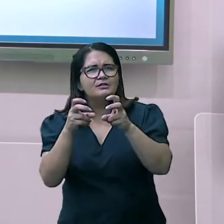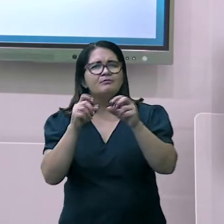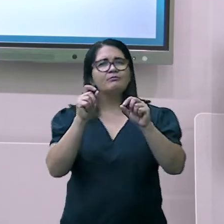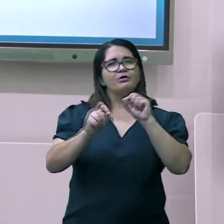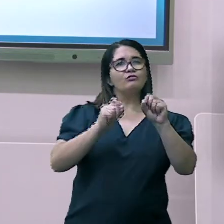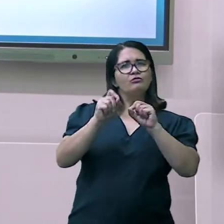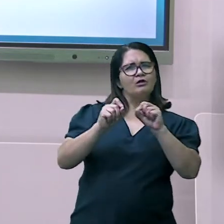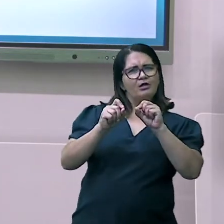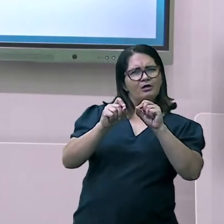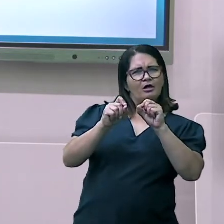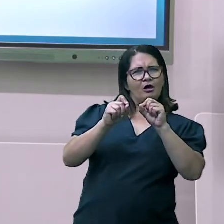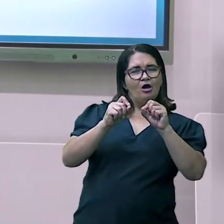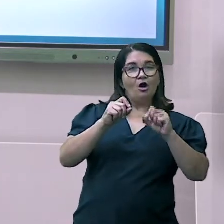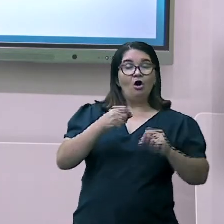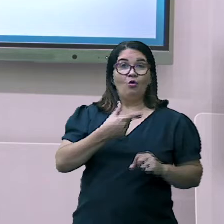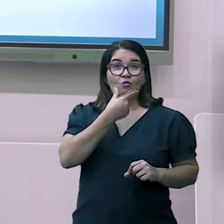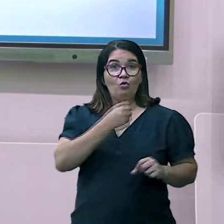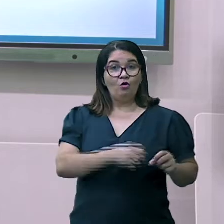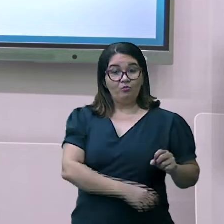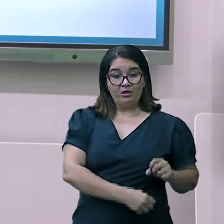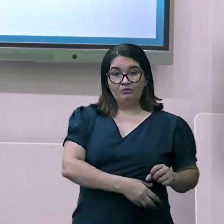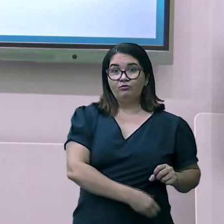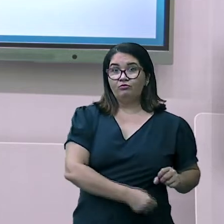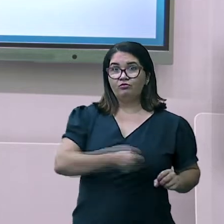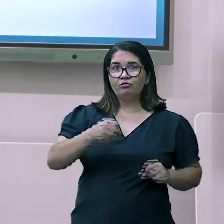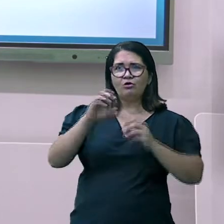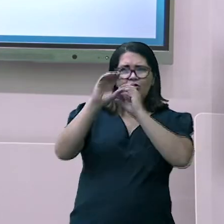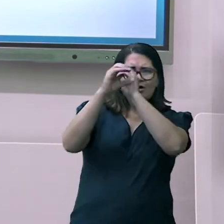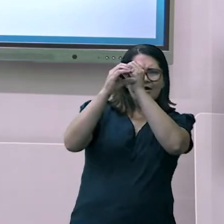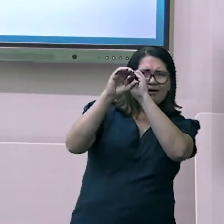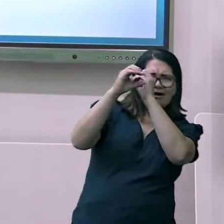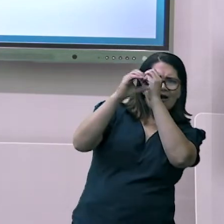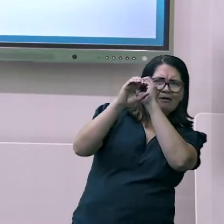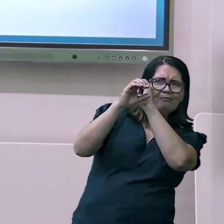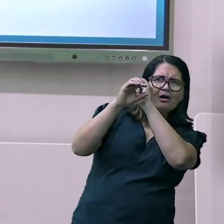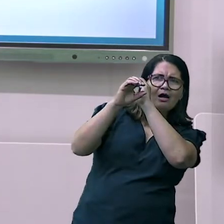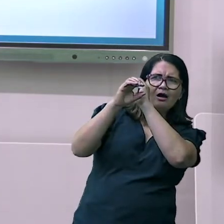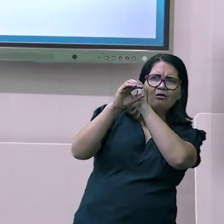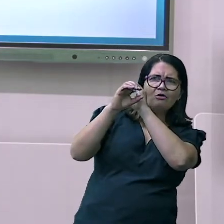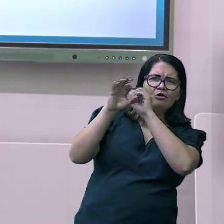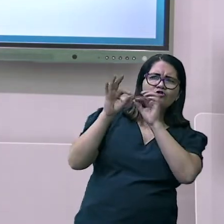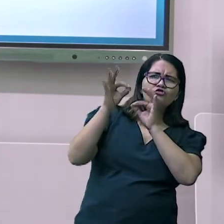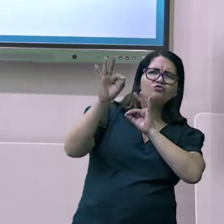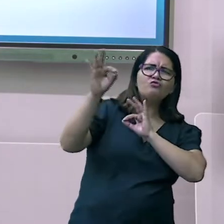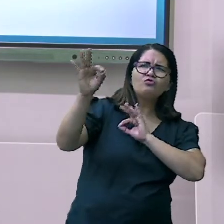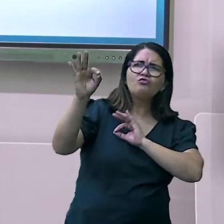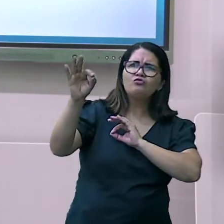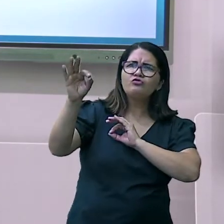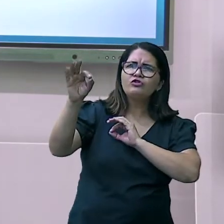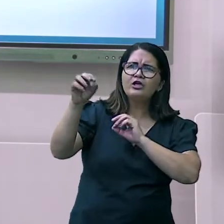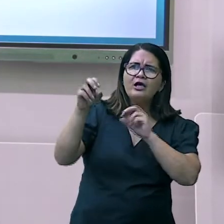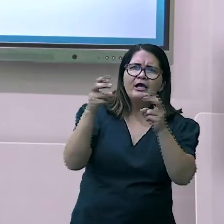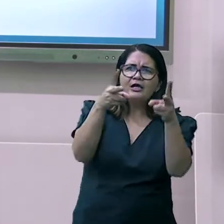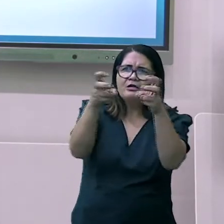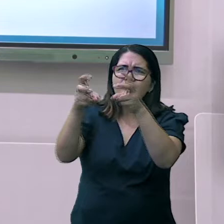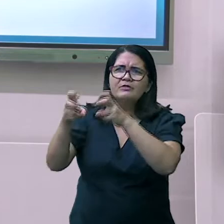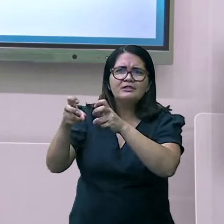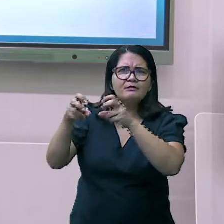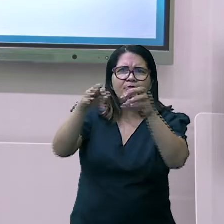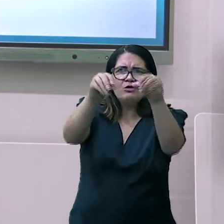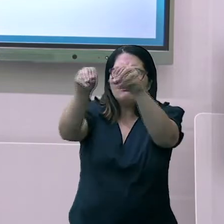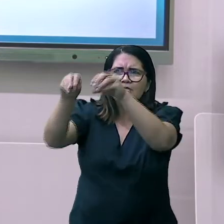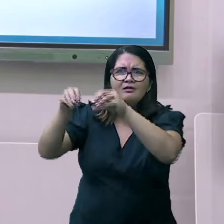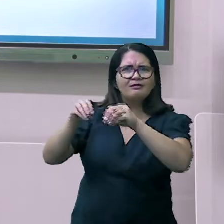Cabral avistou a costa do atual território brasileiro, no litoral da Bahia. A chegada dos